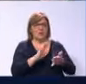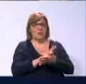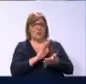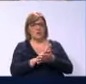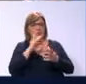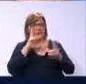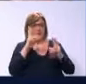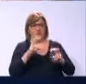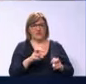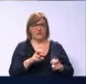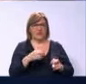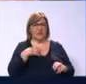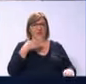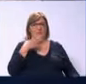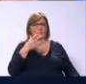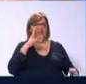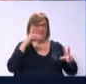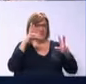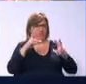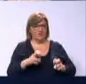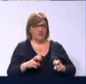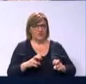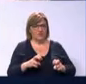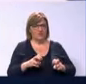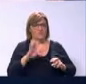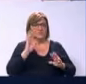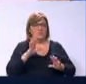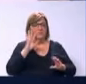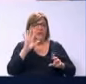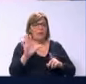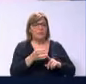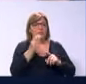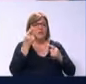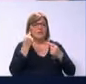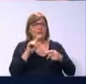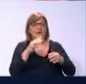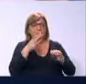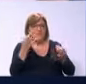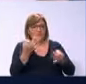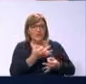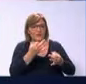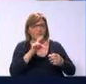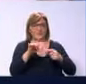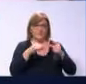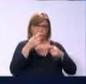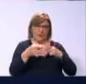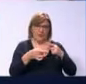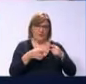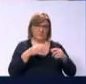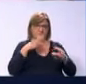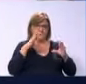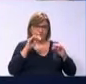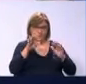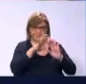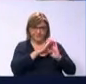investigar e por isso que eu peço injustiça e pulse se efectivamente é verdade depois fala